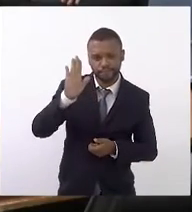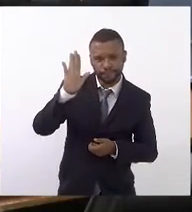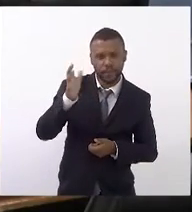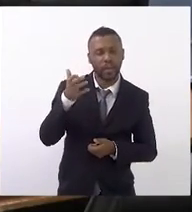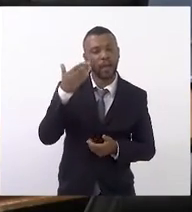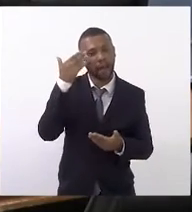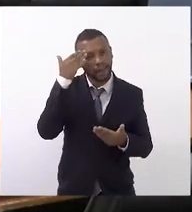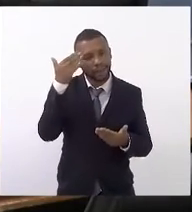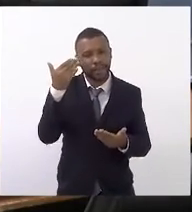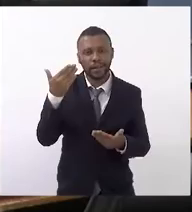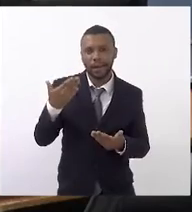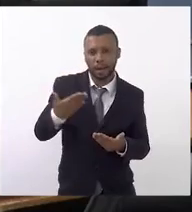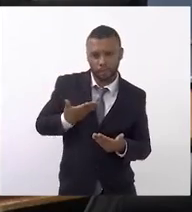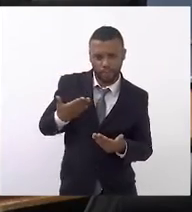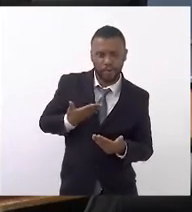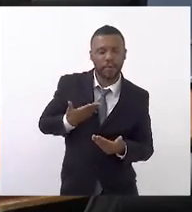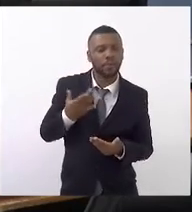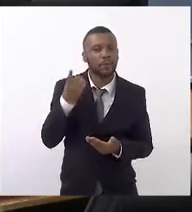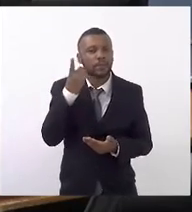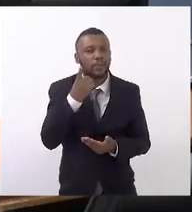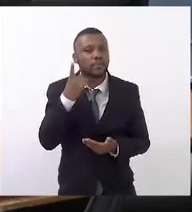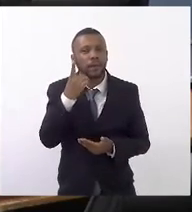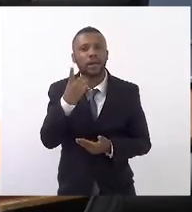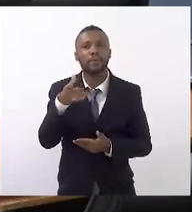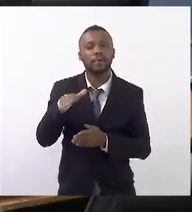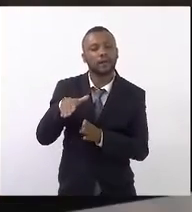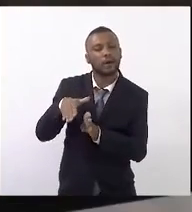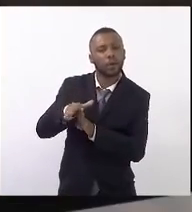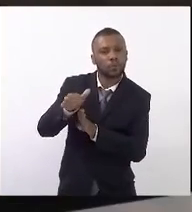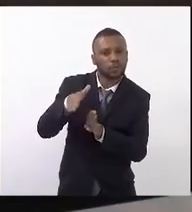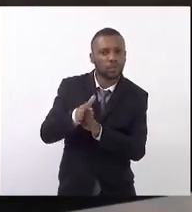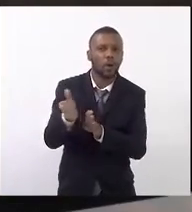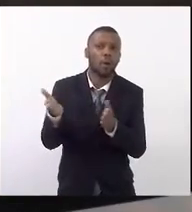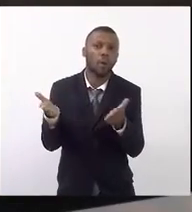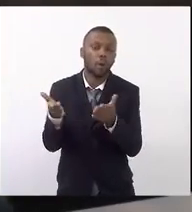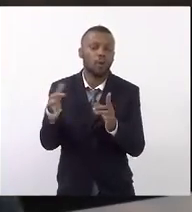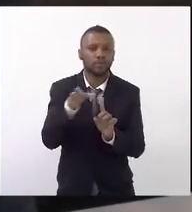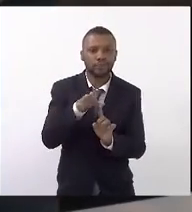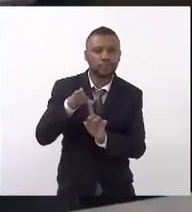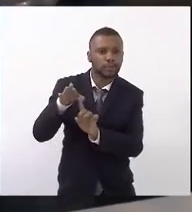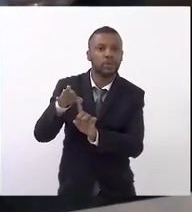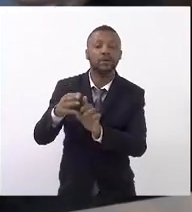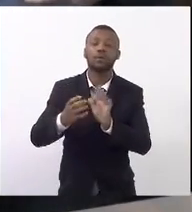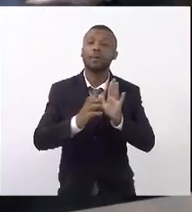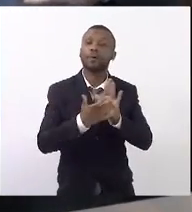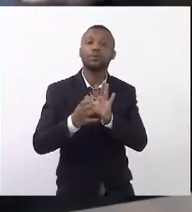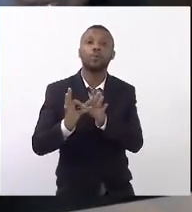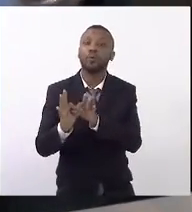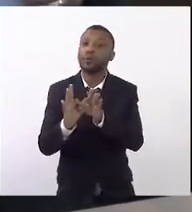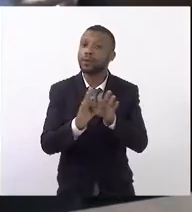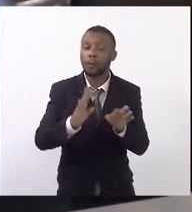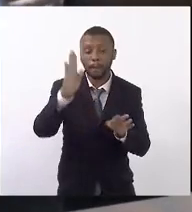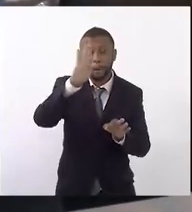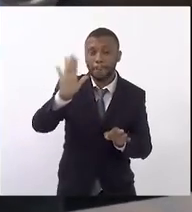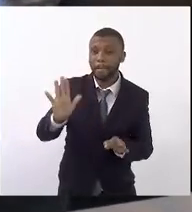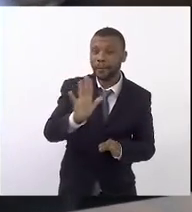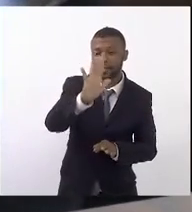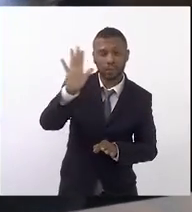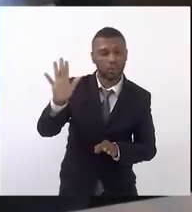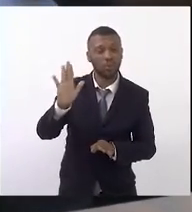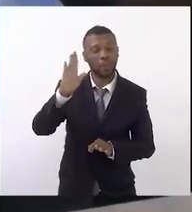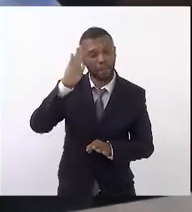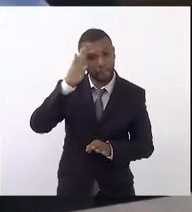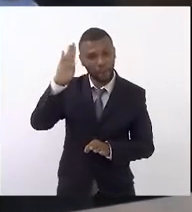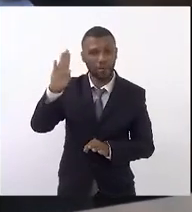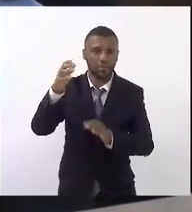agradecer aos meus pares, todos os deputados, pela condução, foi conduzido hoje a líder do União Brasil, esse maior partido do Brasil. Então, para mim, falar